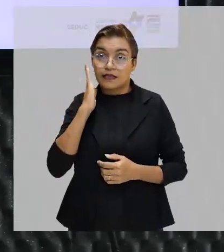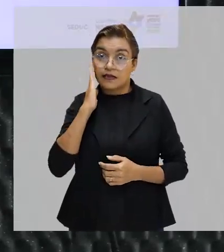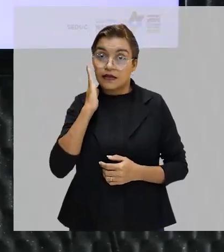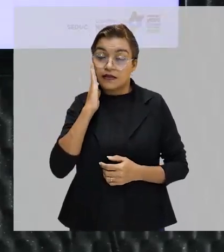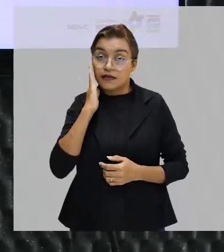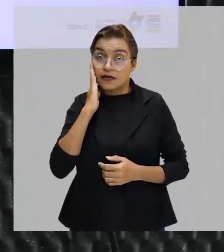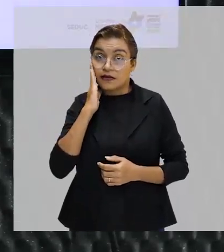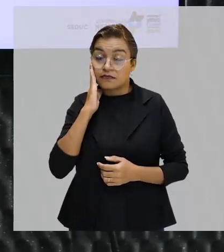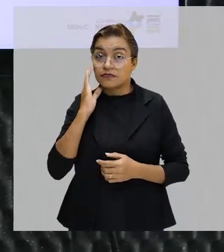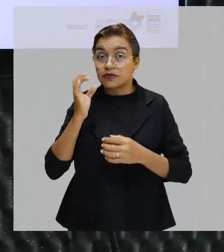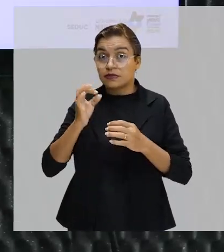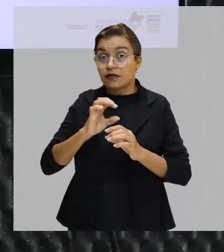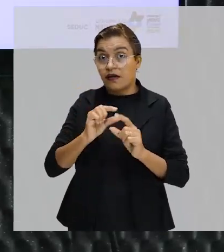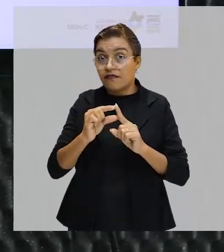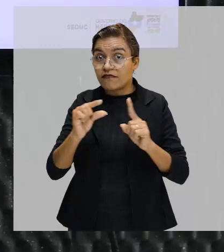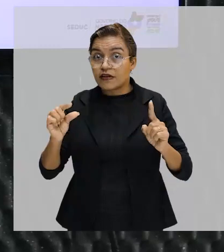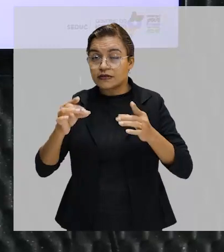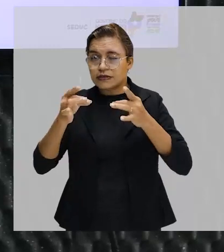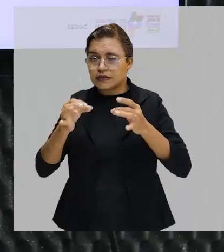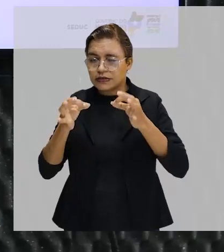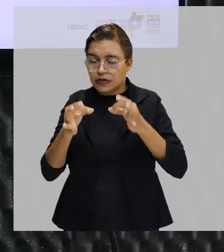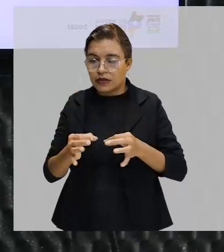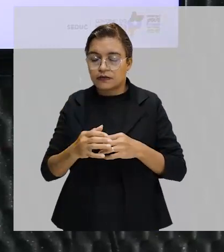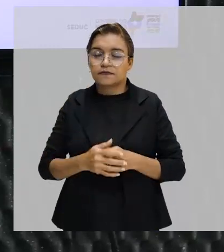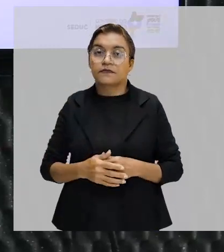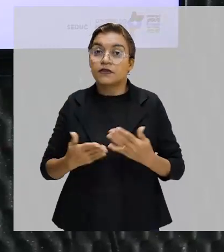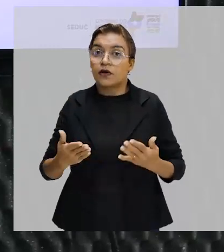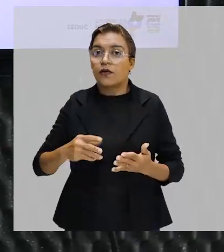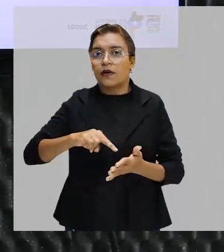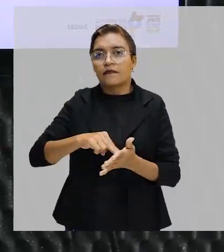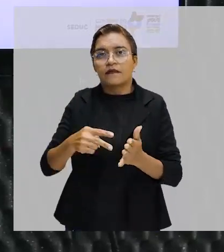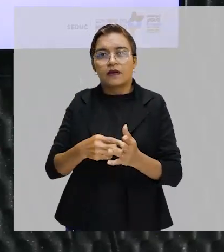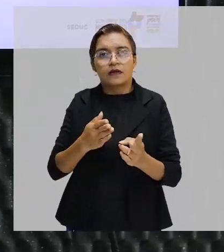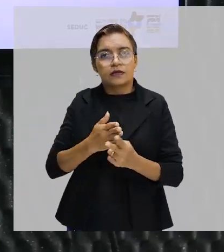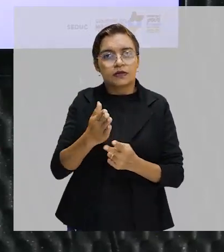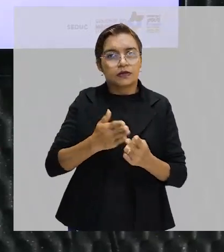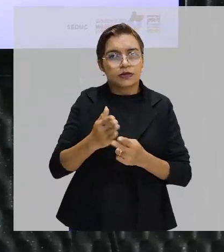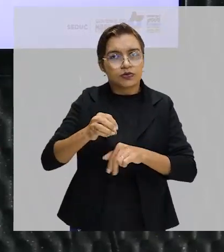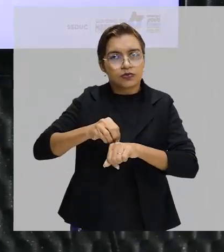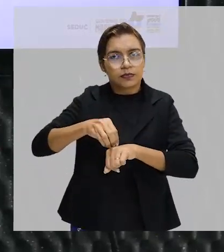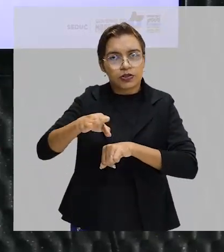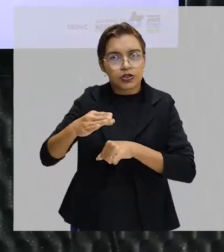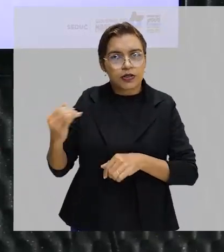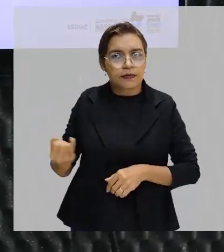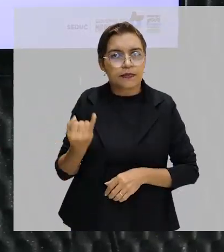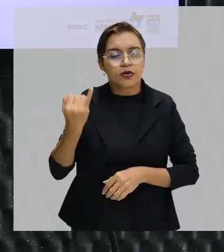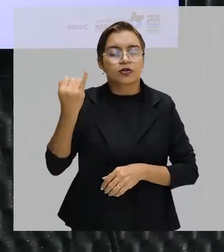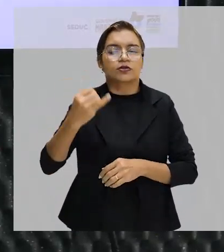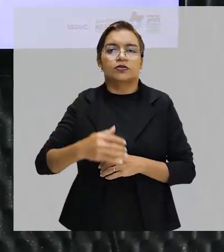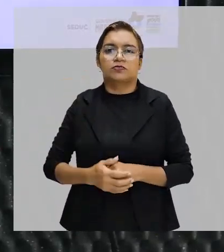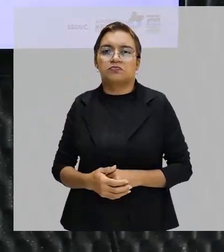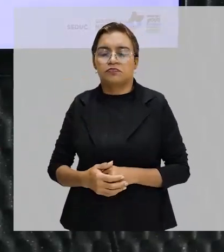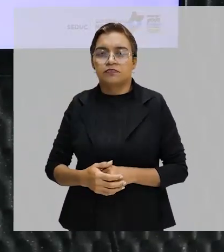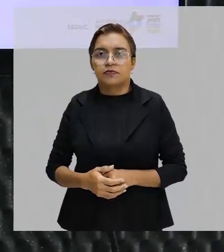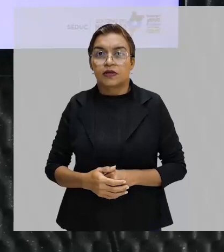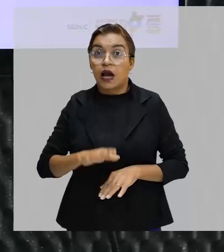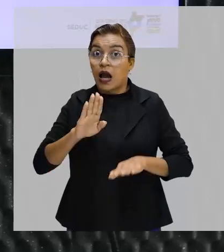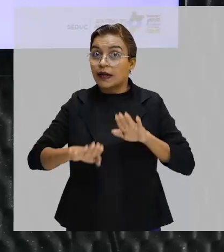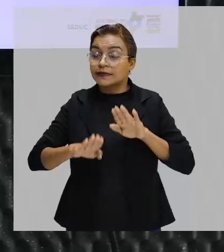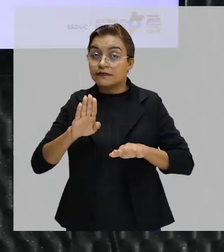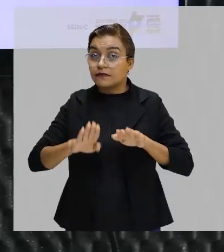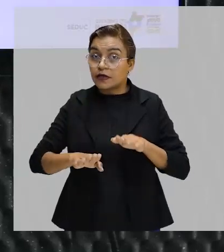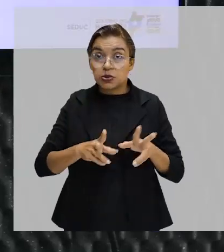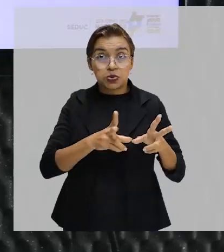né? Então, turma, essa foi nossa aula sobre ambiguidade. Uma dica que eu deixo para vocês. Nem sempre a gente percebe a